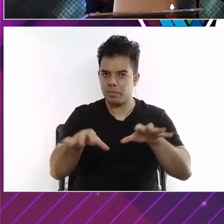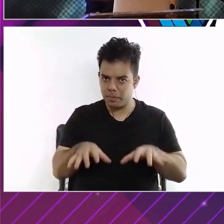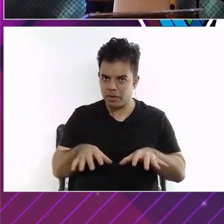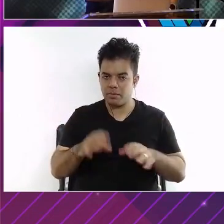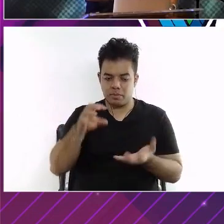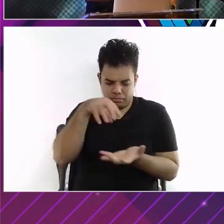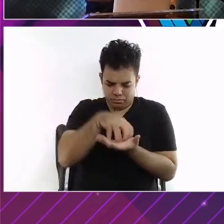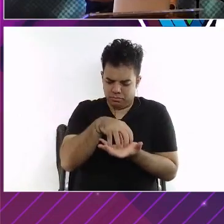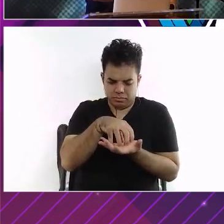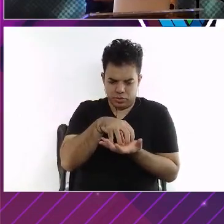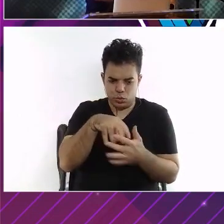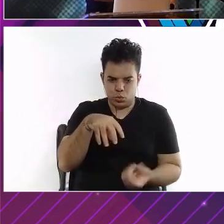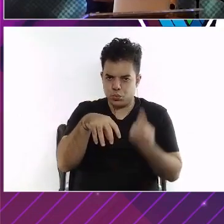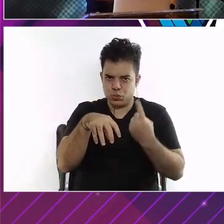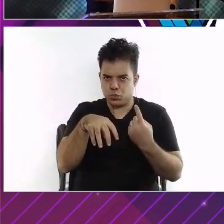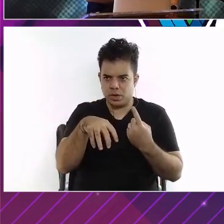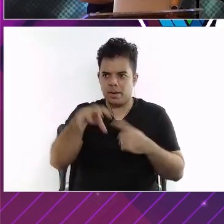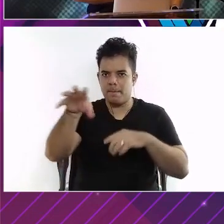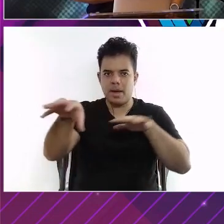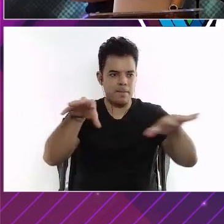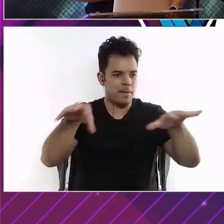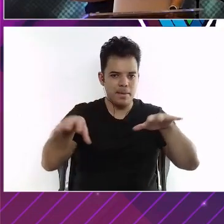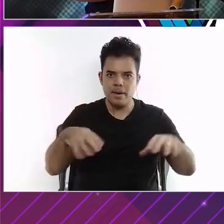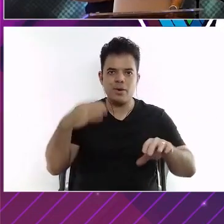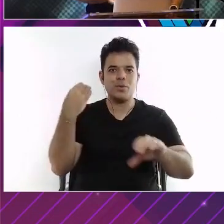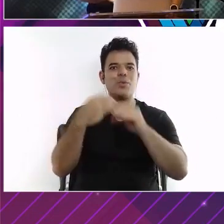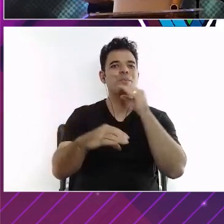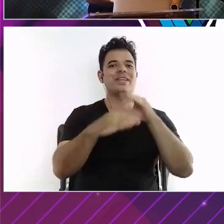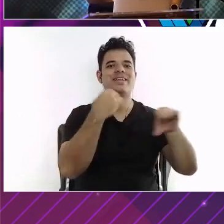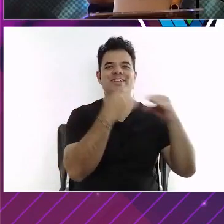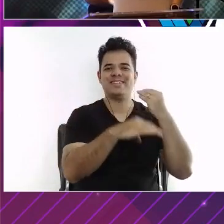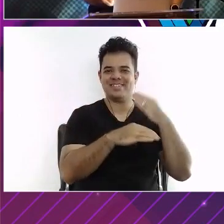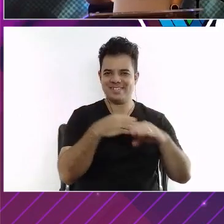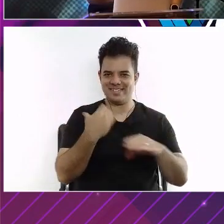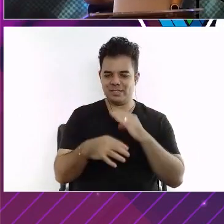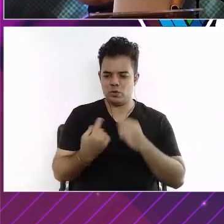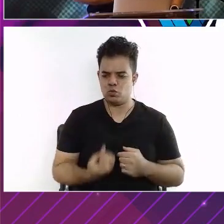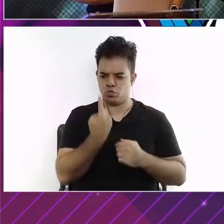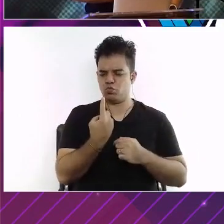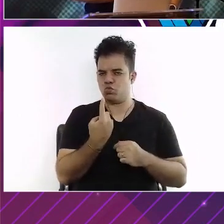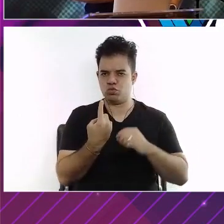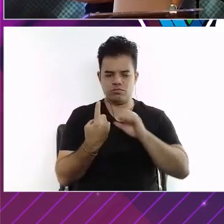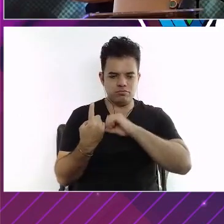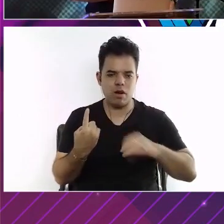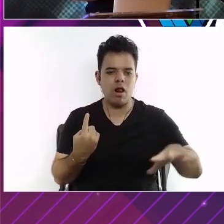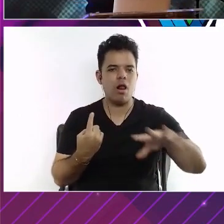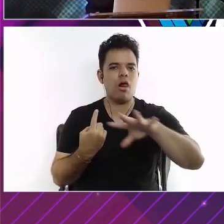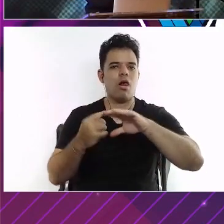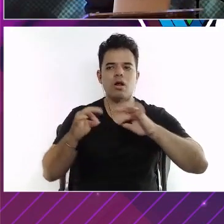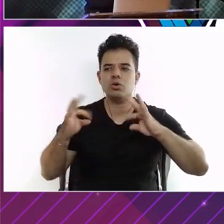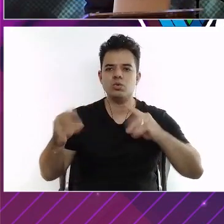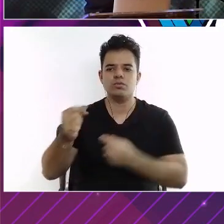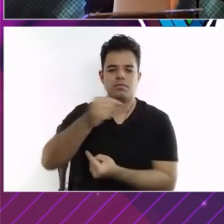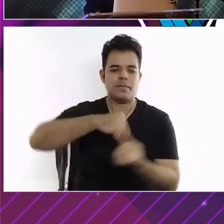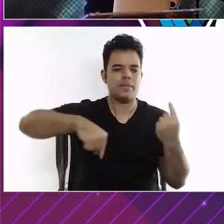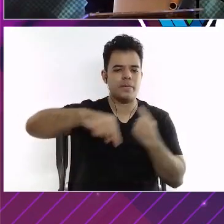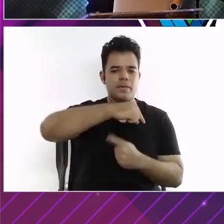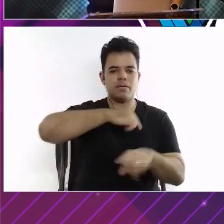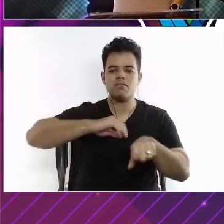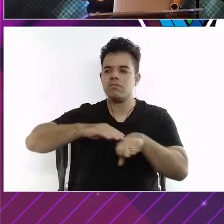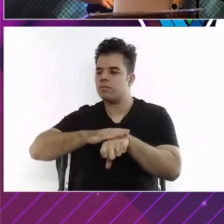centralizado. Tem a ver com comunicação, com a gente tirar o mediador das nossas comunicações e a gente se comunicar sem